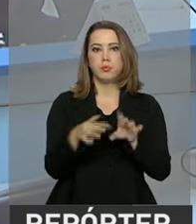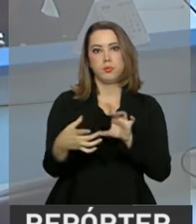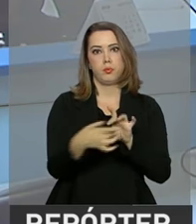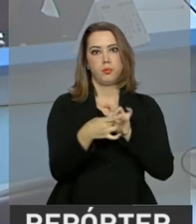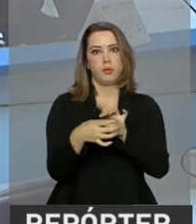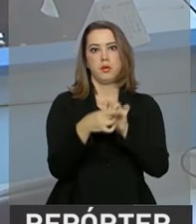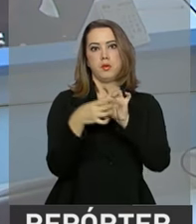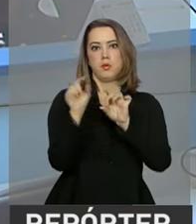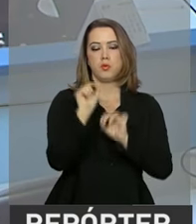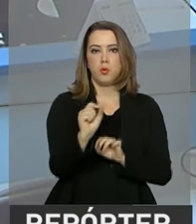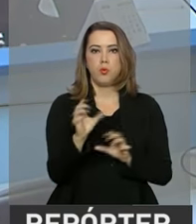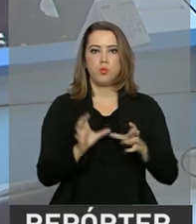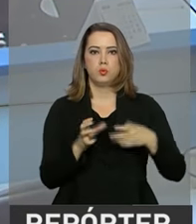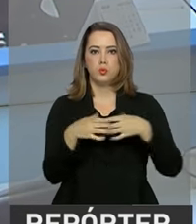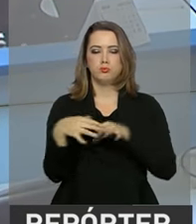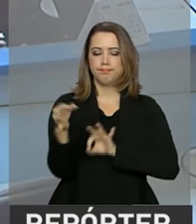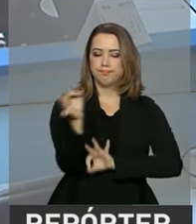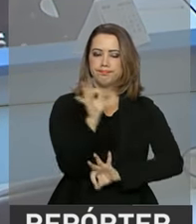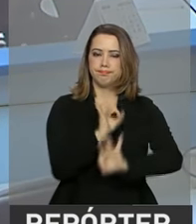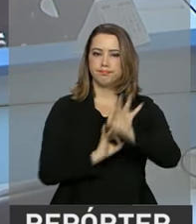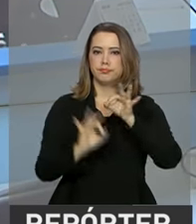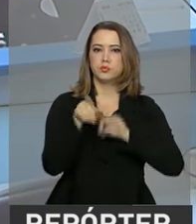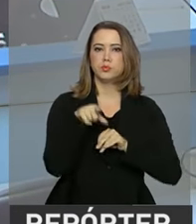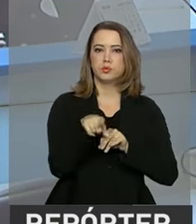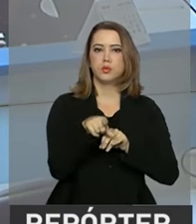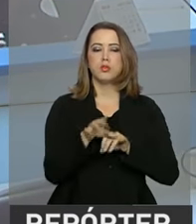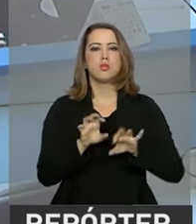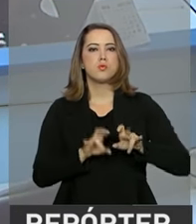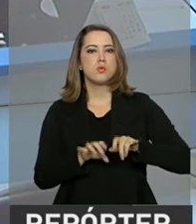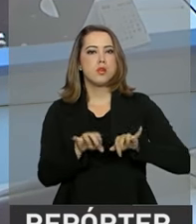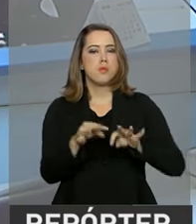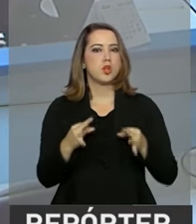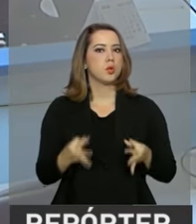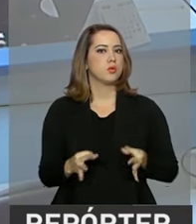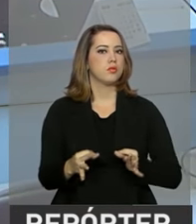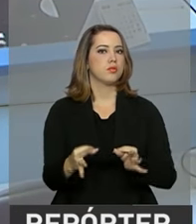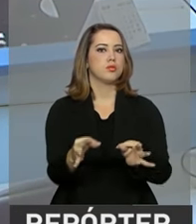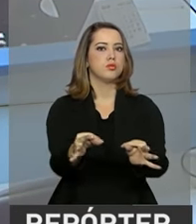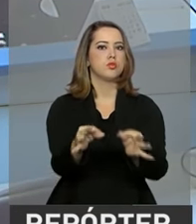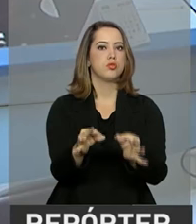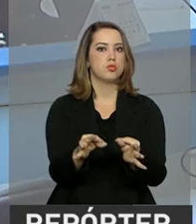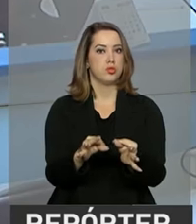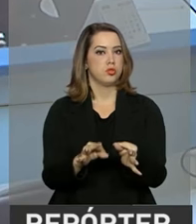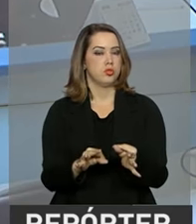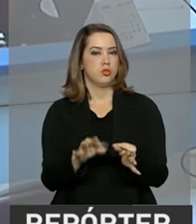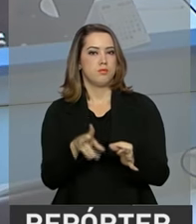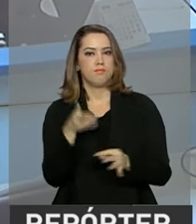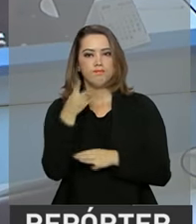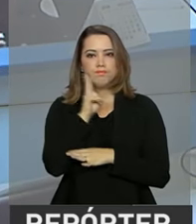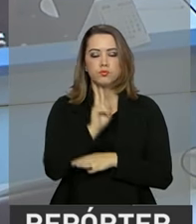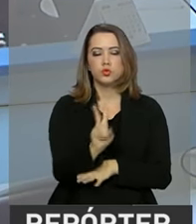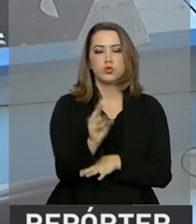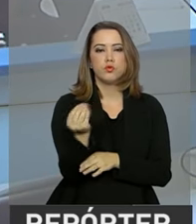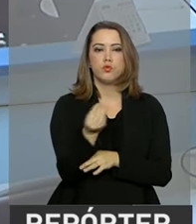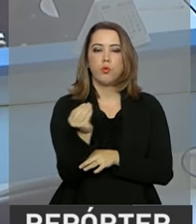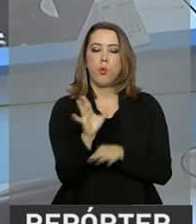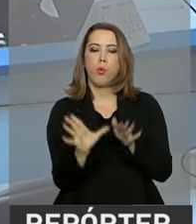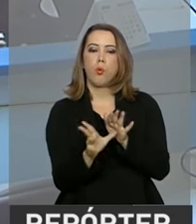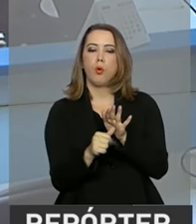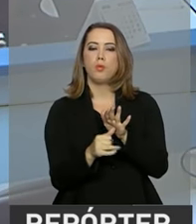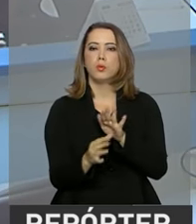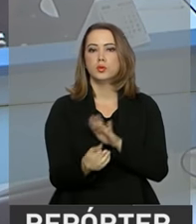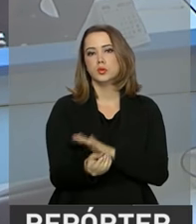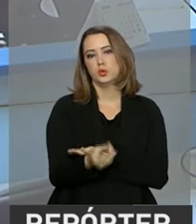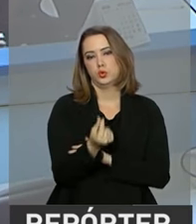equipe especializada a gente tá falando do laboratório de tecnologia contra a lavagem de dinheiro que conta com unidades em todo o